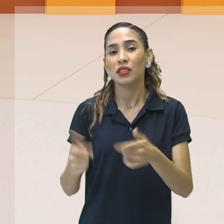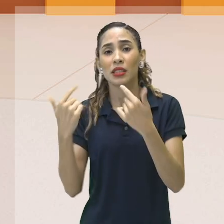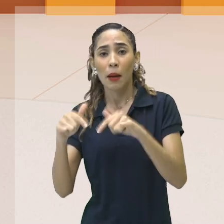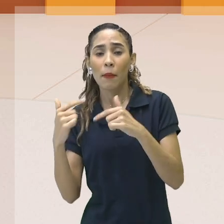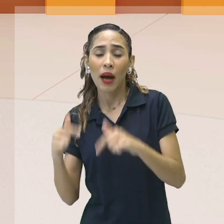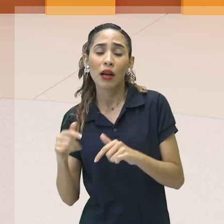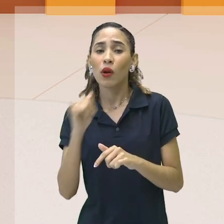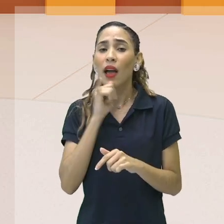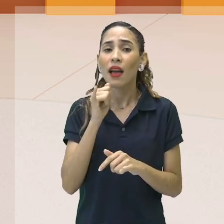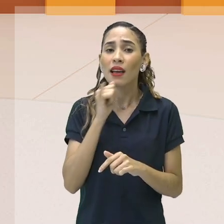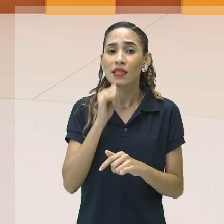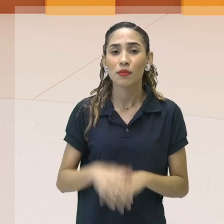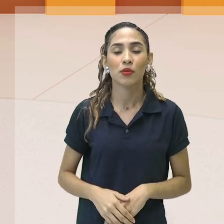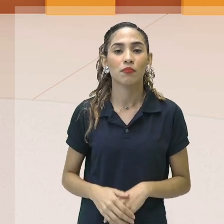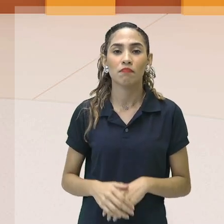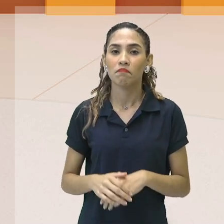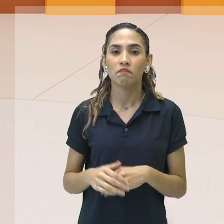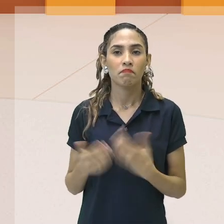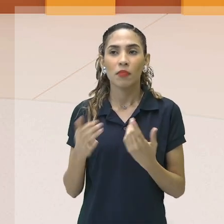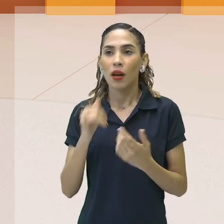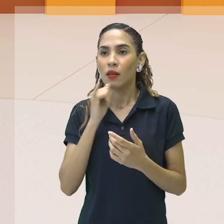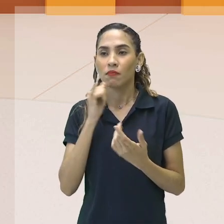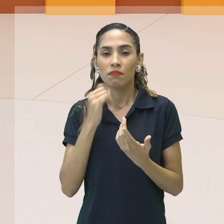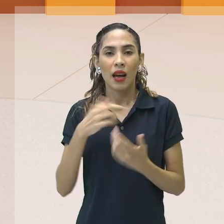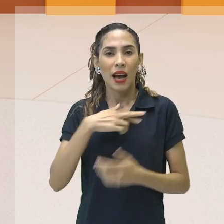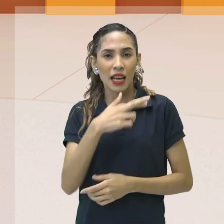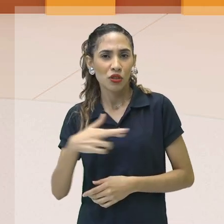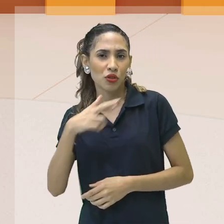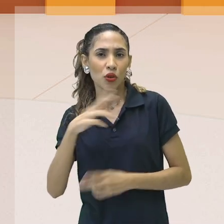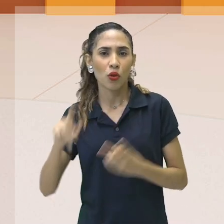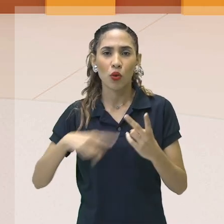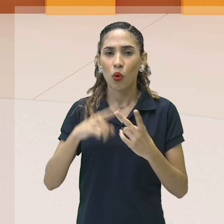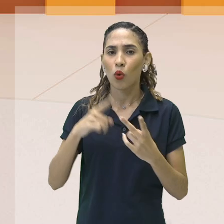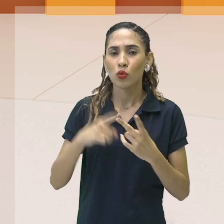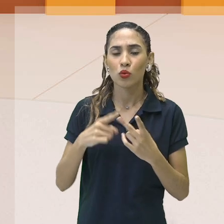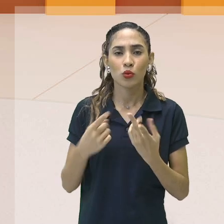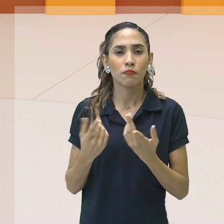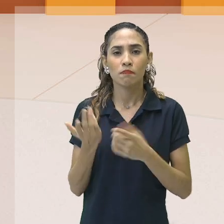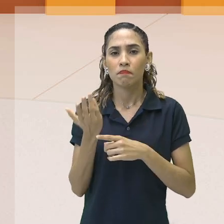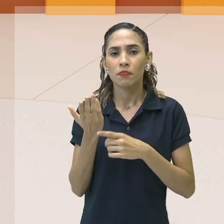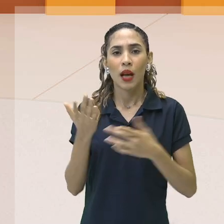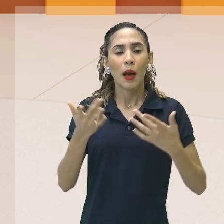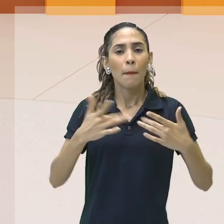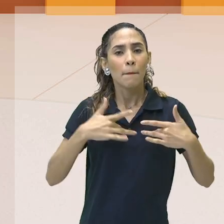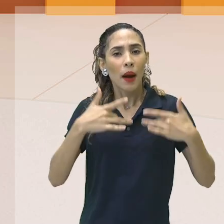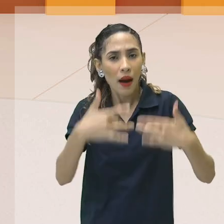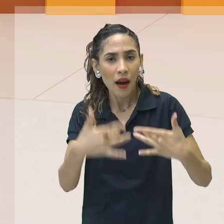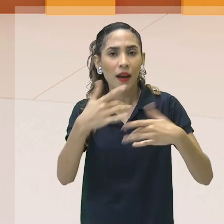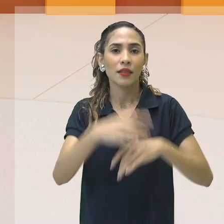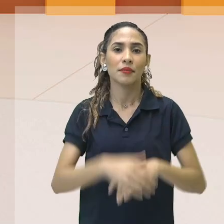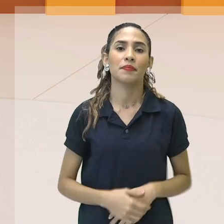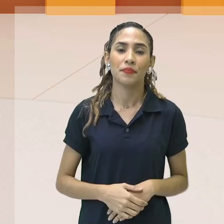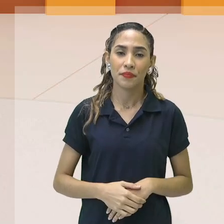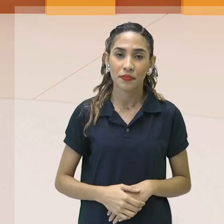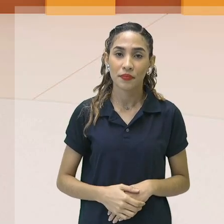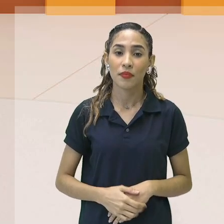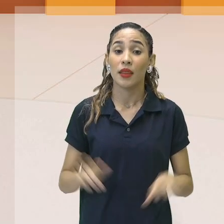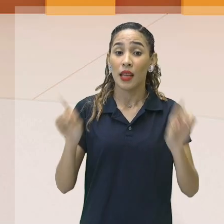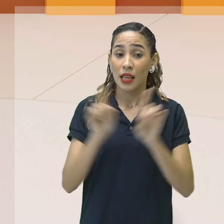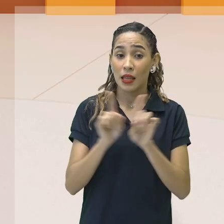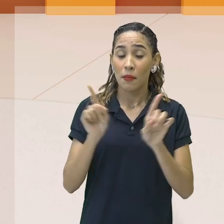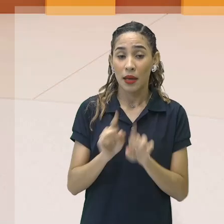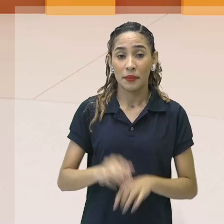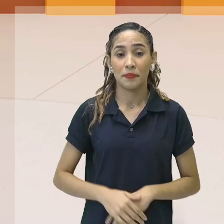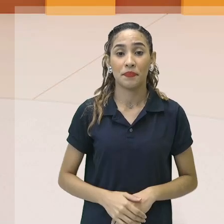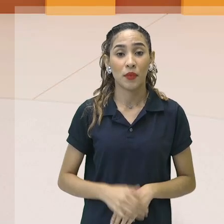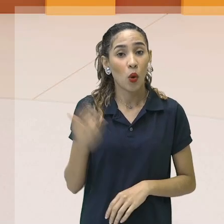filantropia, atividades de cunho religioso, atividades beneficentes, né? Tem essa situação também, né? Aí sim, a gente vai para o